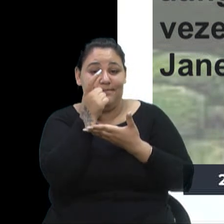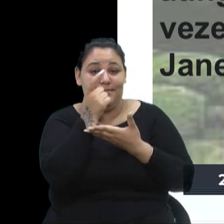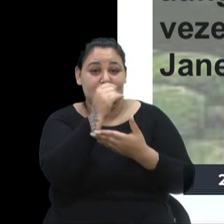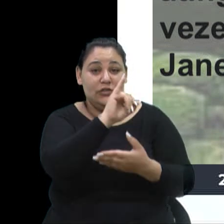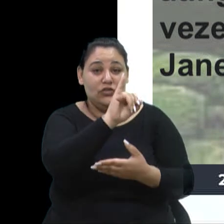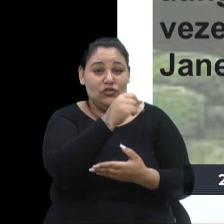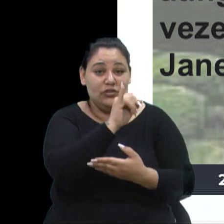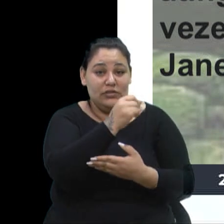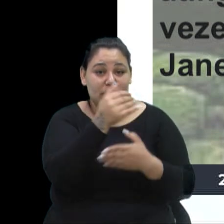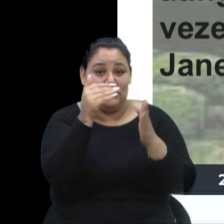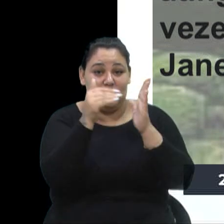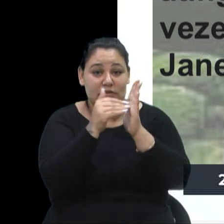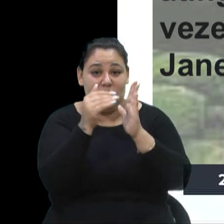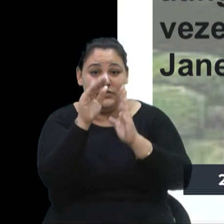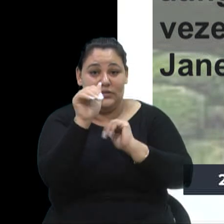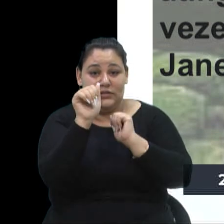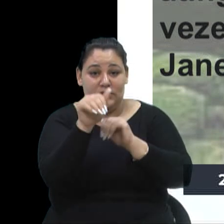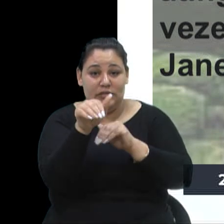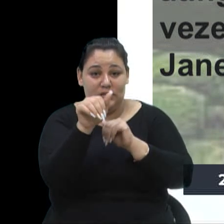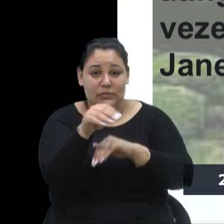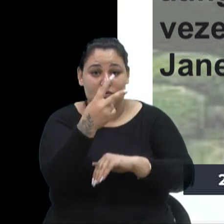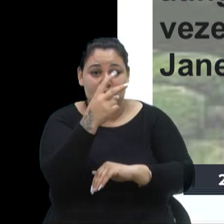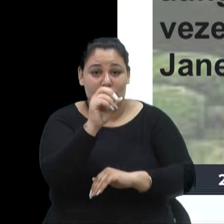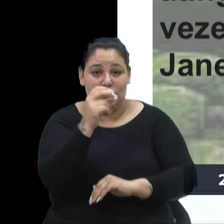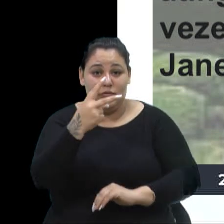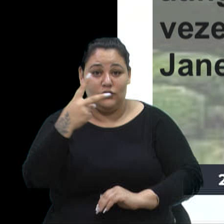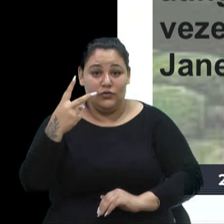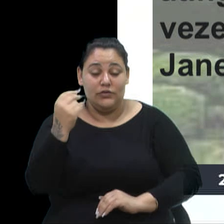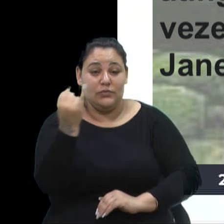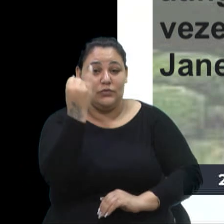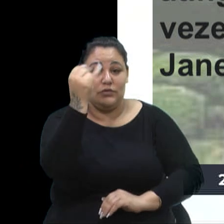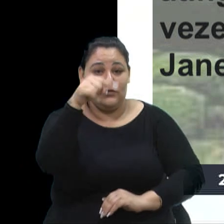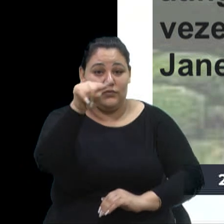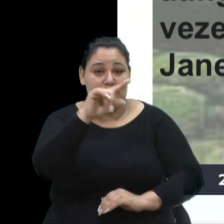a setembro de 2022, isso é importante vocês prestarem atenção,